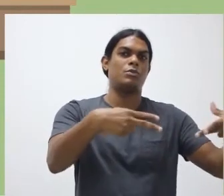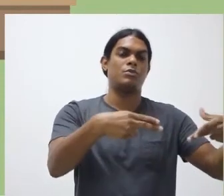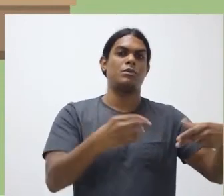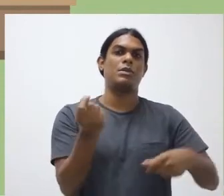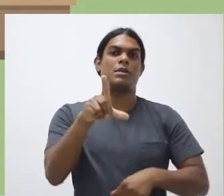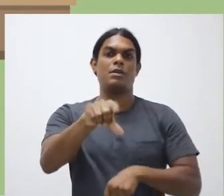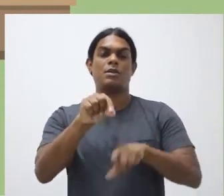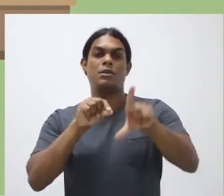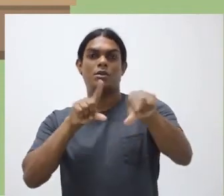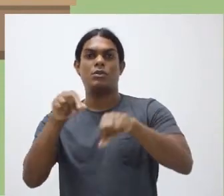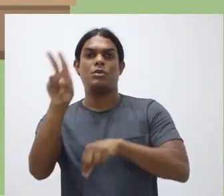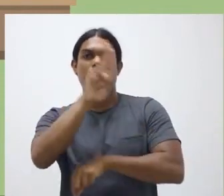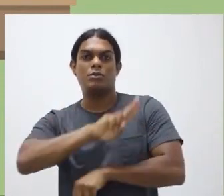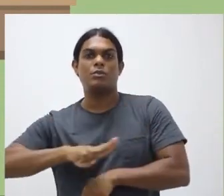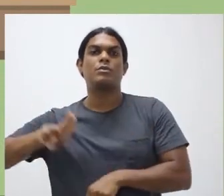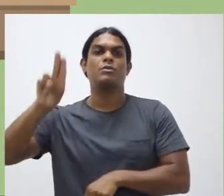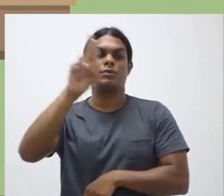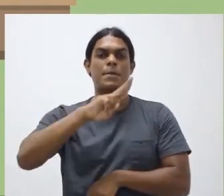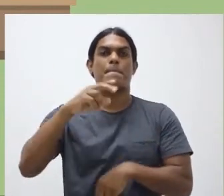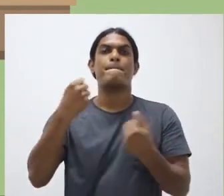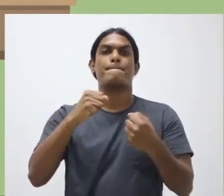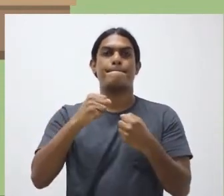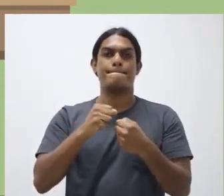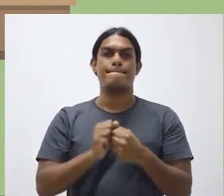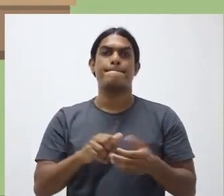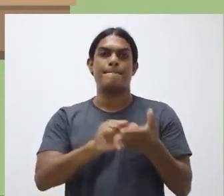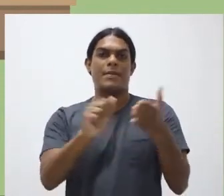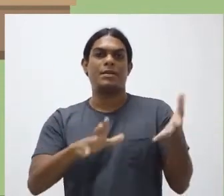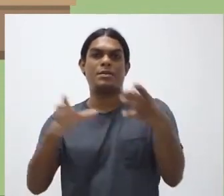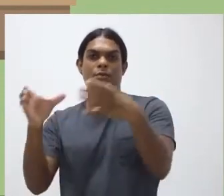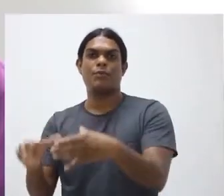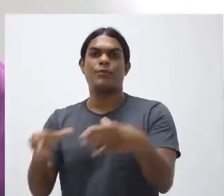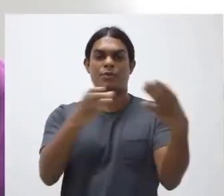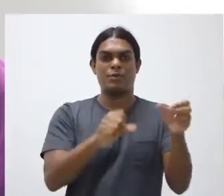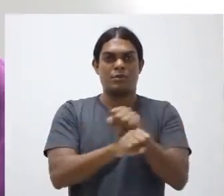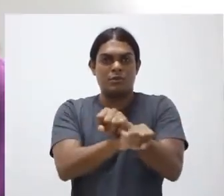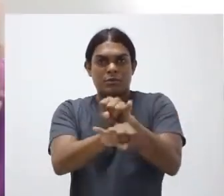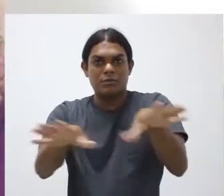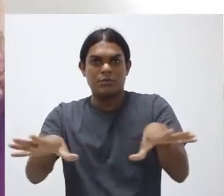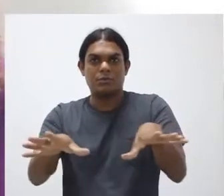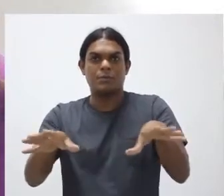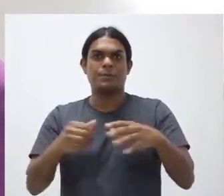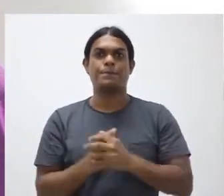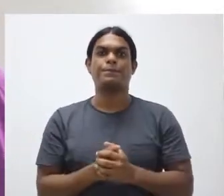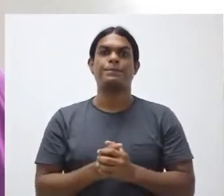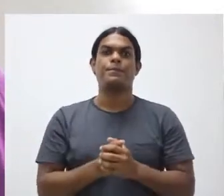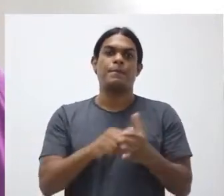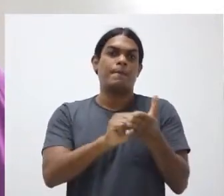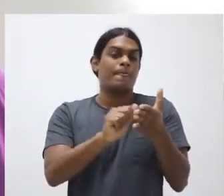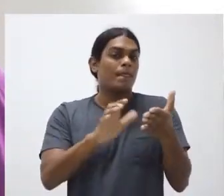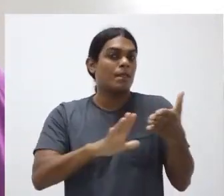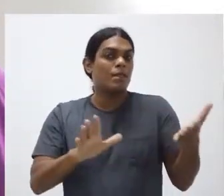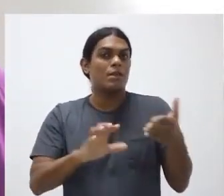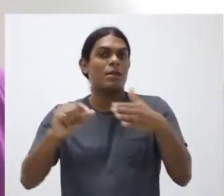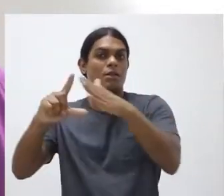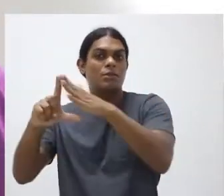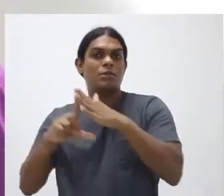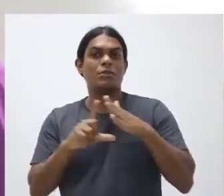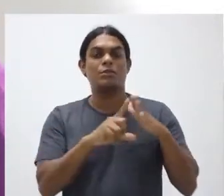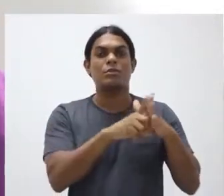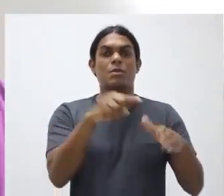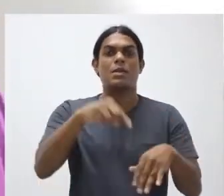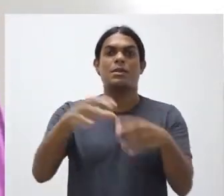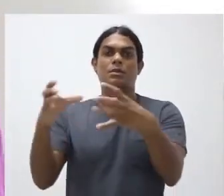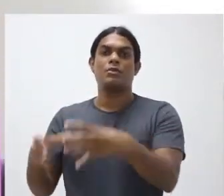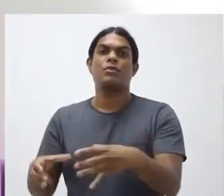então, realizar a atividade de movimentação e distribuição. As atividades da logística, para